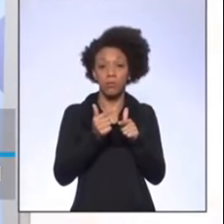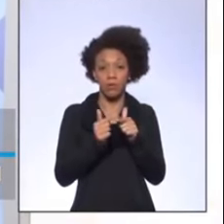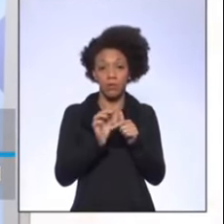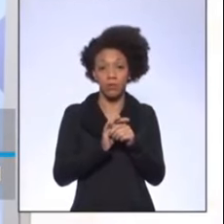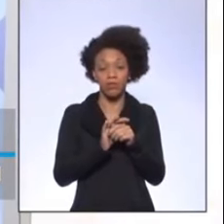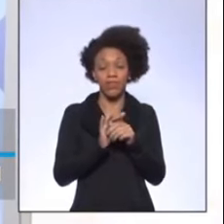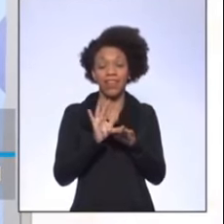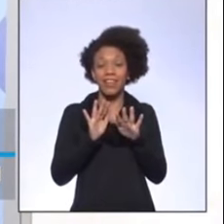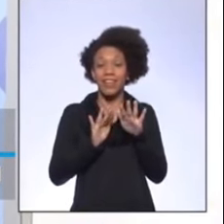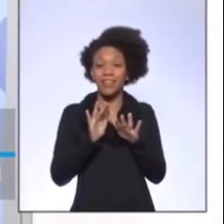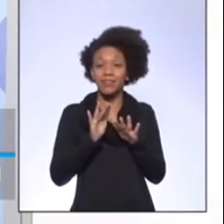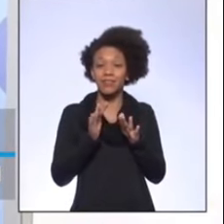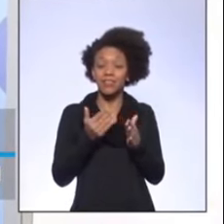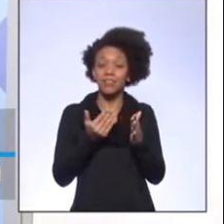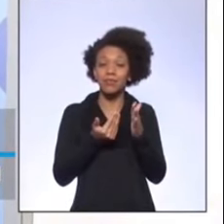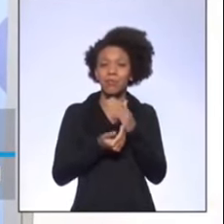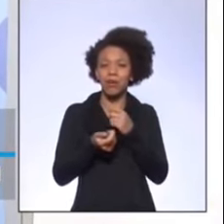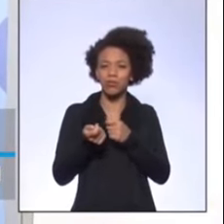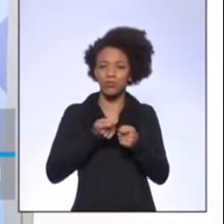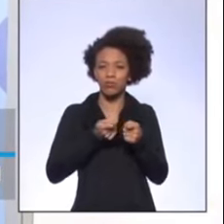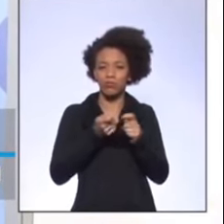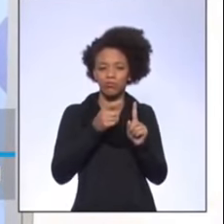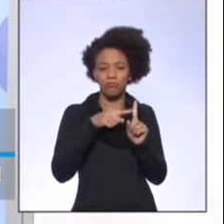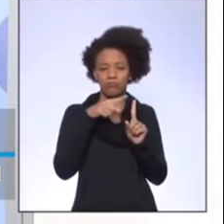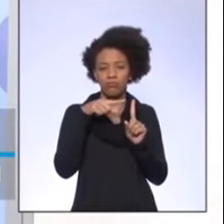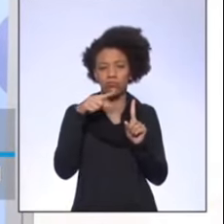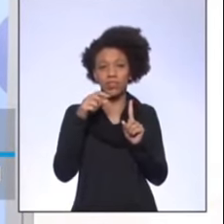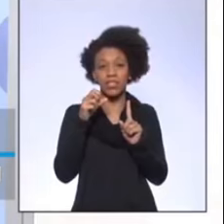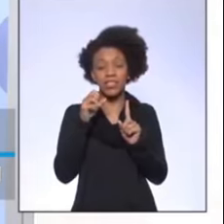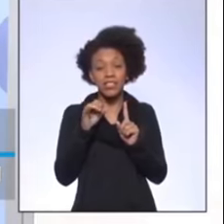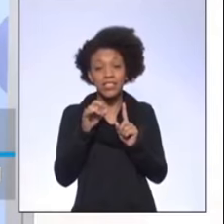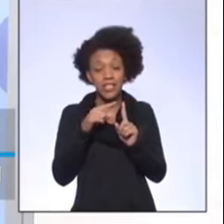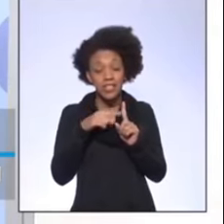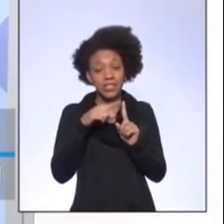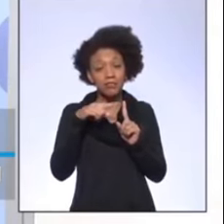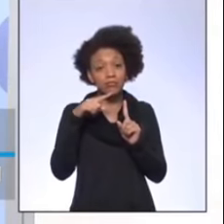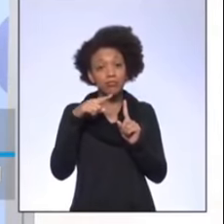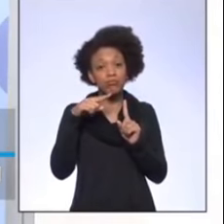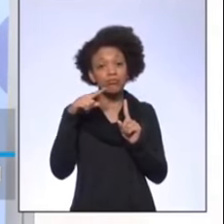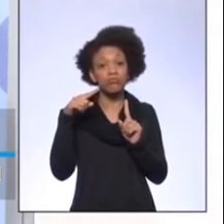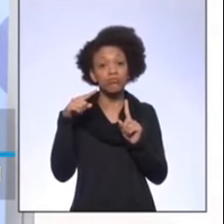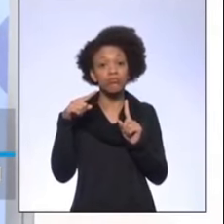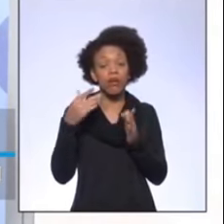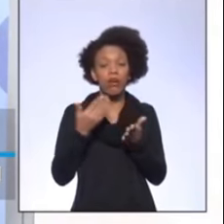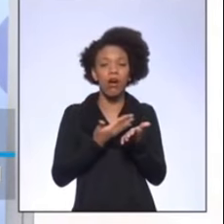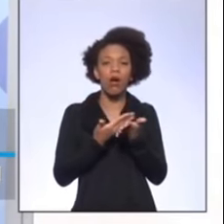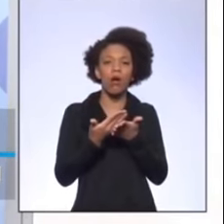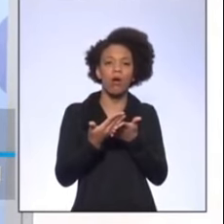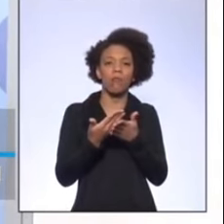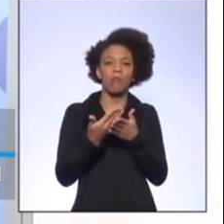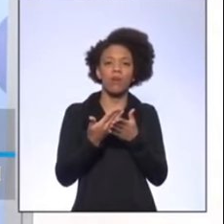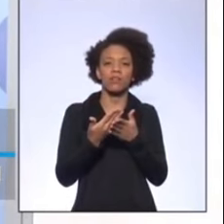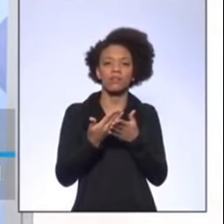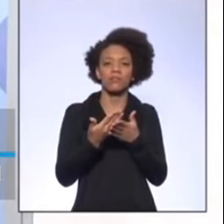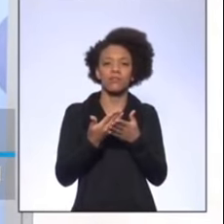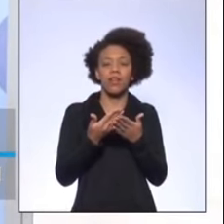gente perde o controle dessa temperatura subindo. E se a temperatura subir muito, aí começa a prejudicar a estrutura do corpo, que eu não